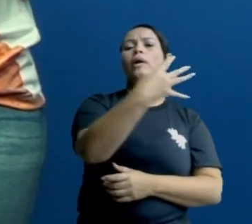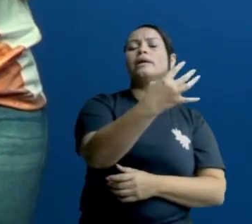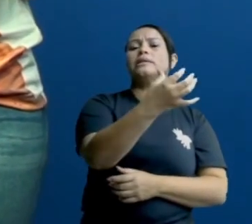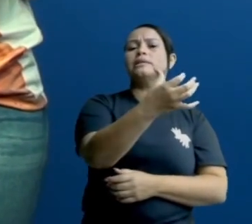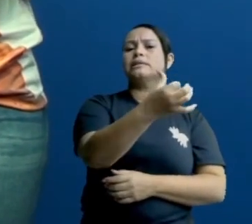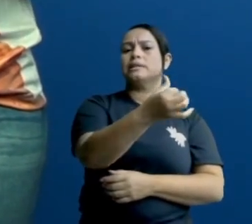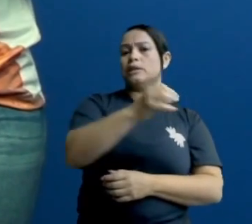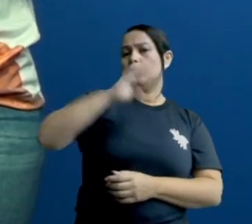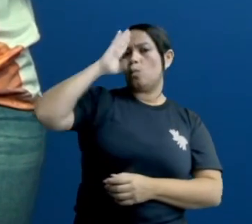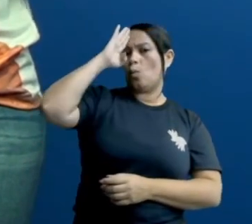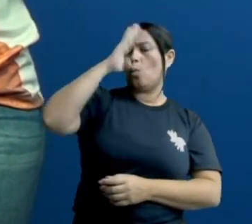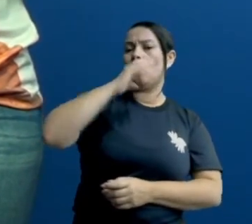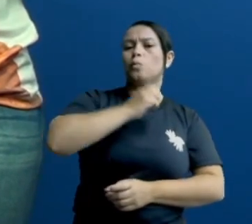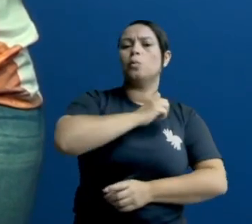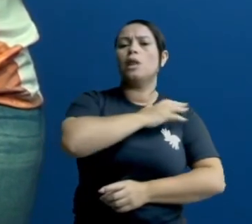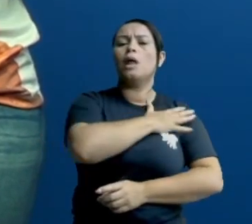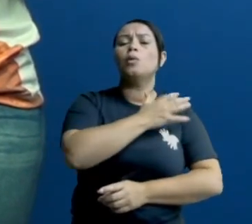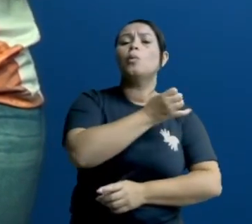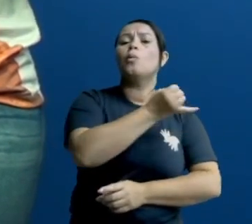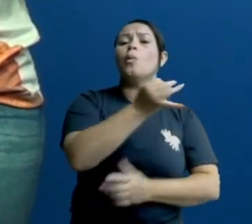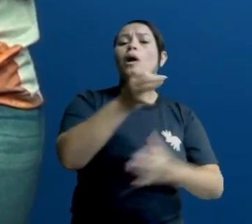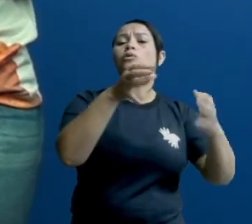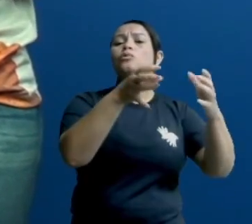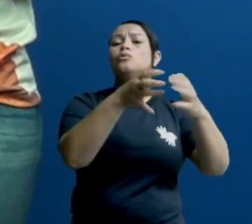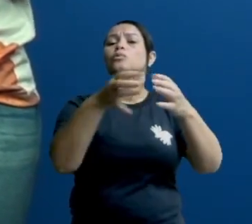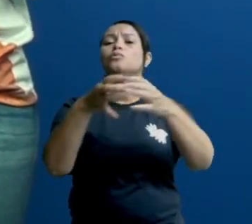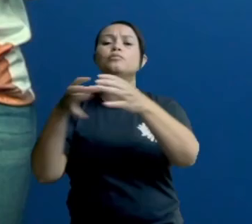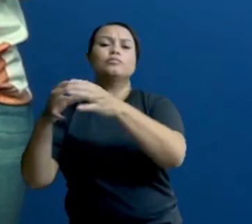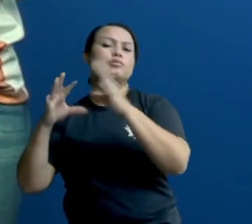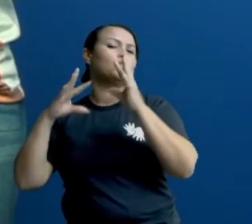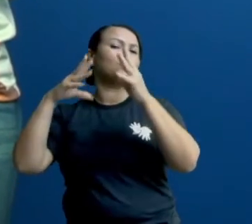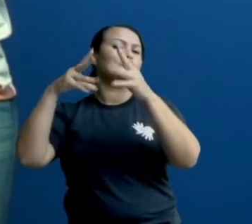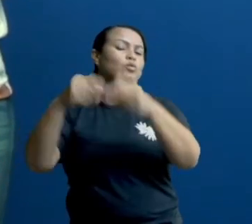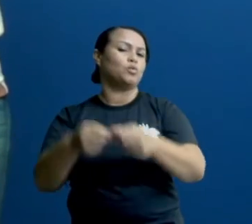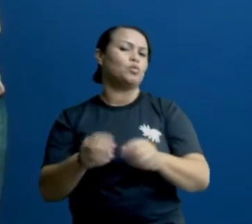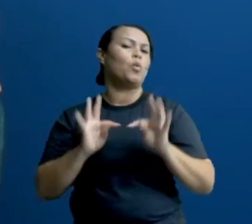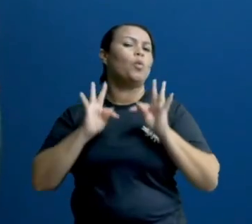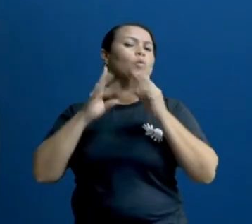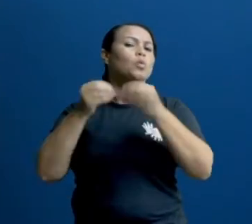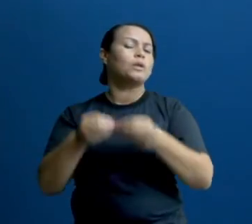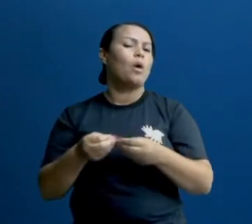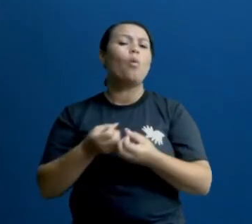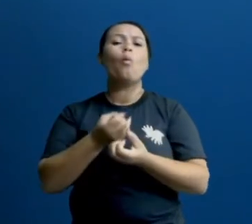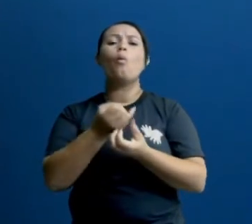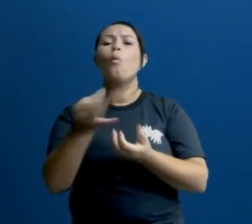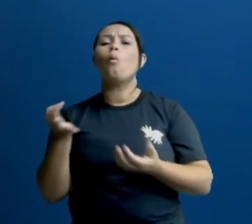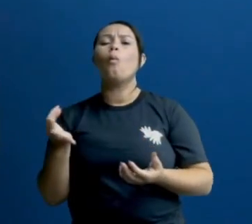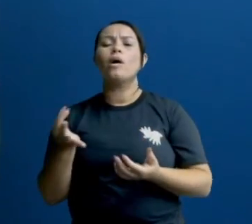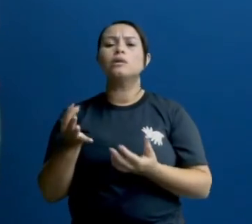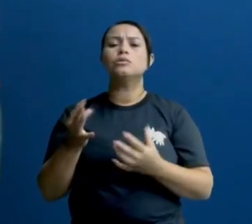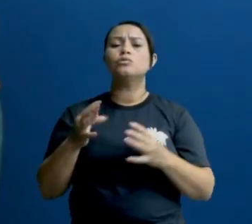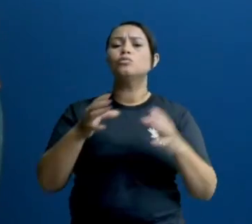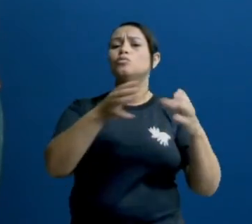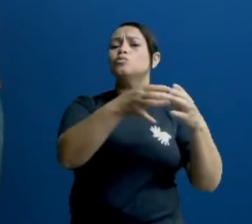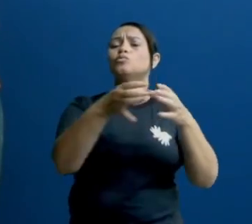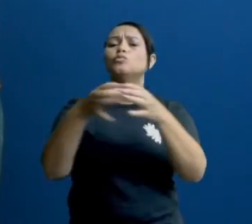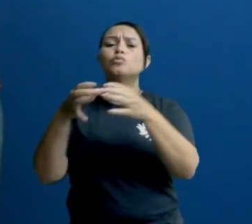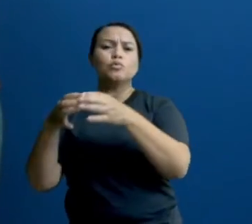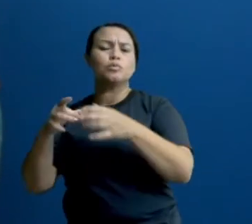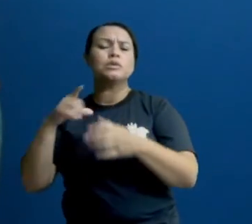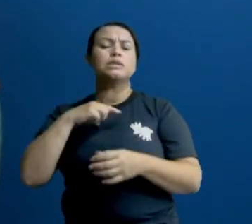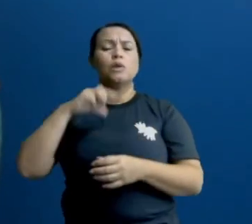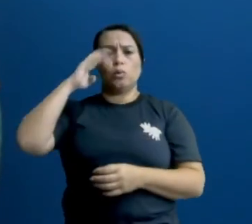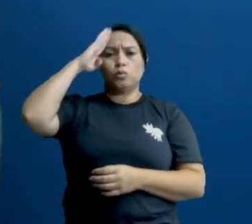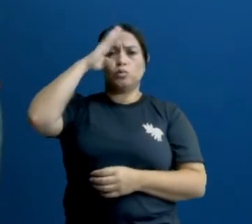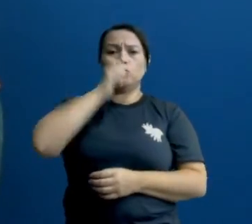46 soldados, quantos soldados tem ao todo? Então, ele quer saber a quantidade de todos os soldados que